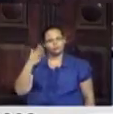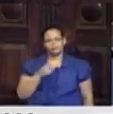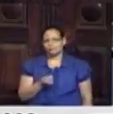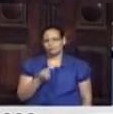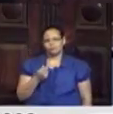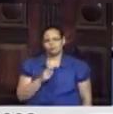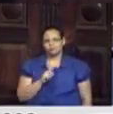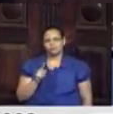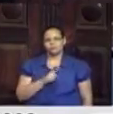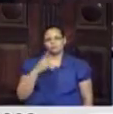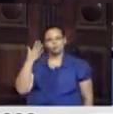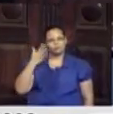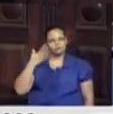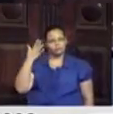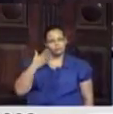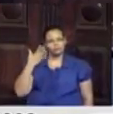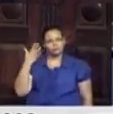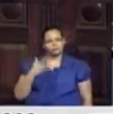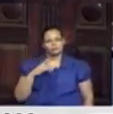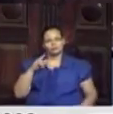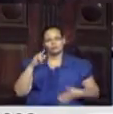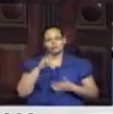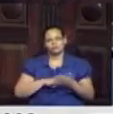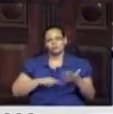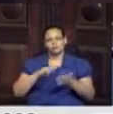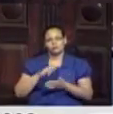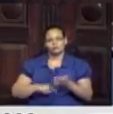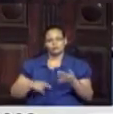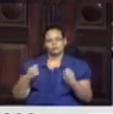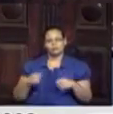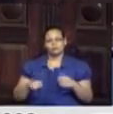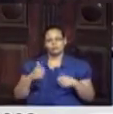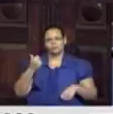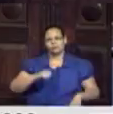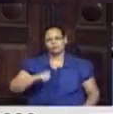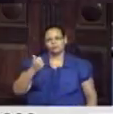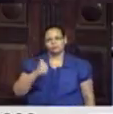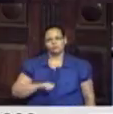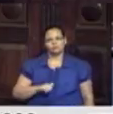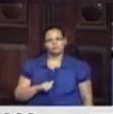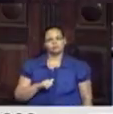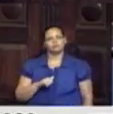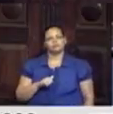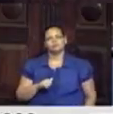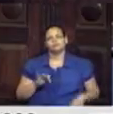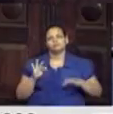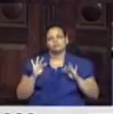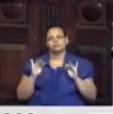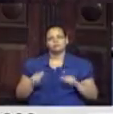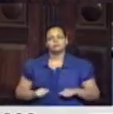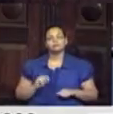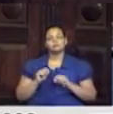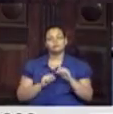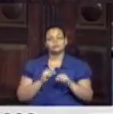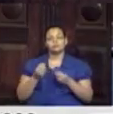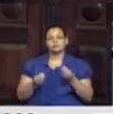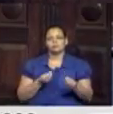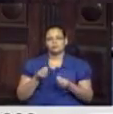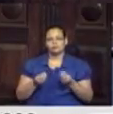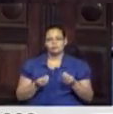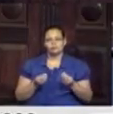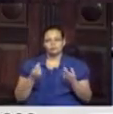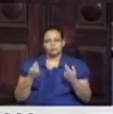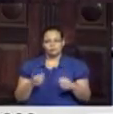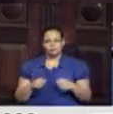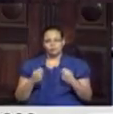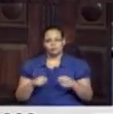pouco, discursamos, também produzimos documentos, mas temos que ser avaliados, ao fim e ao cabo, pela forma como votamos. Então,